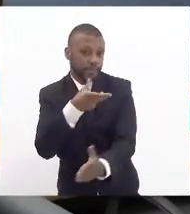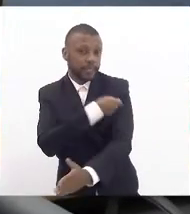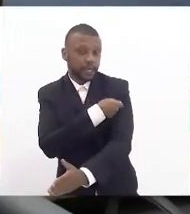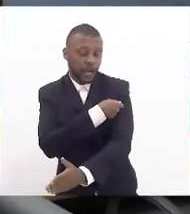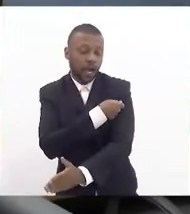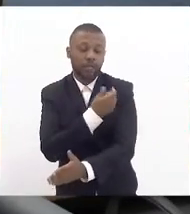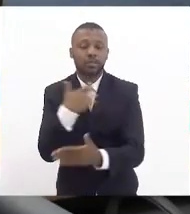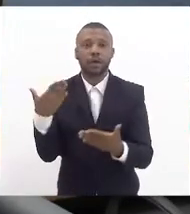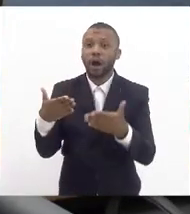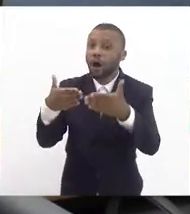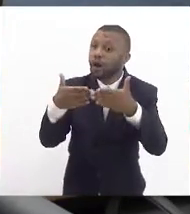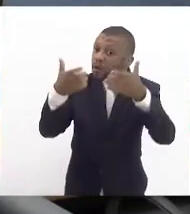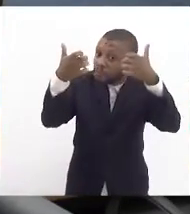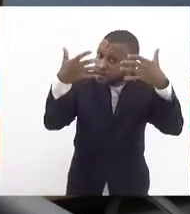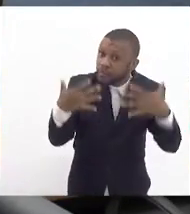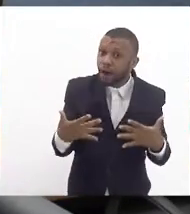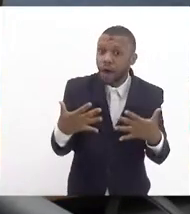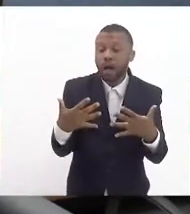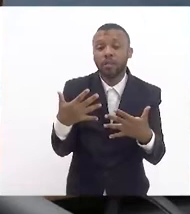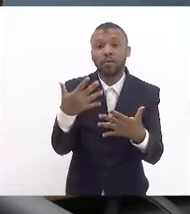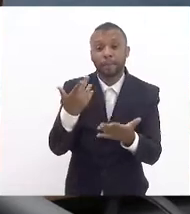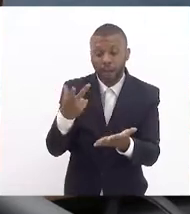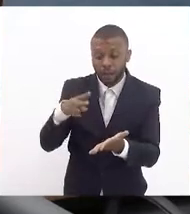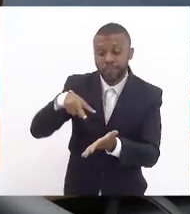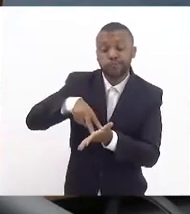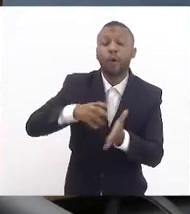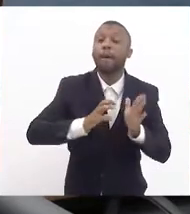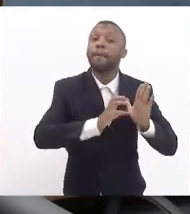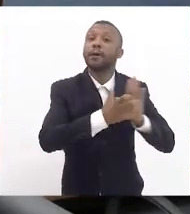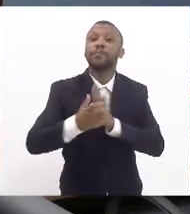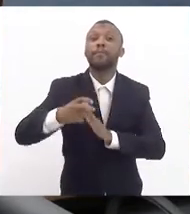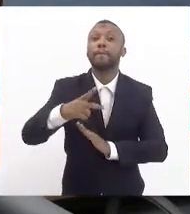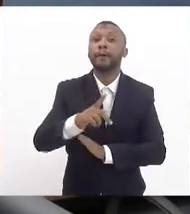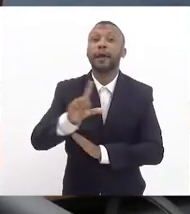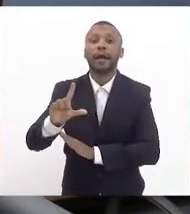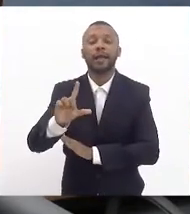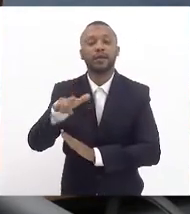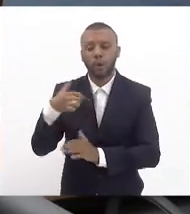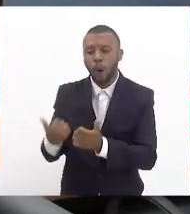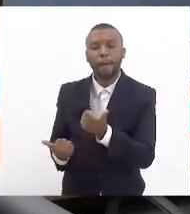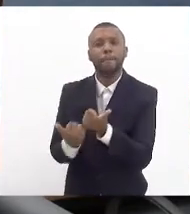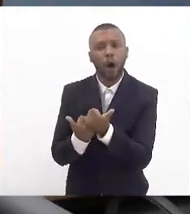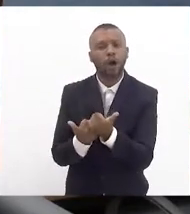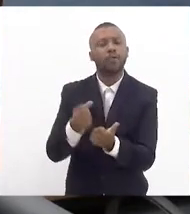eu encaminho nesse momento pela bancada do PL o voto sim